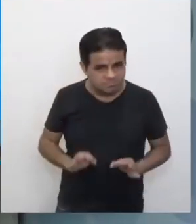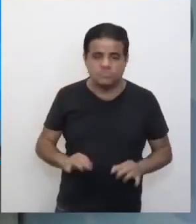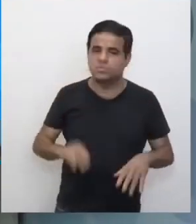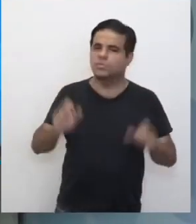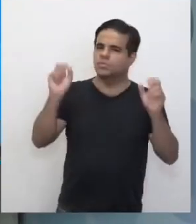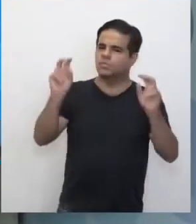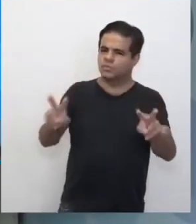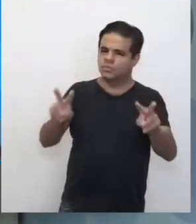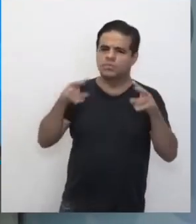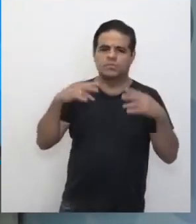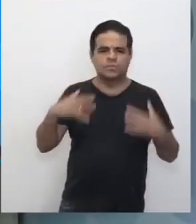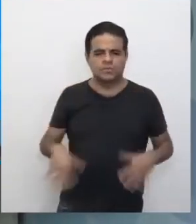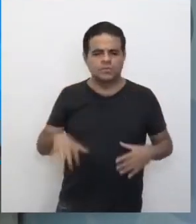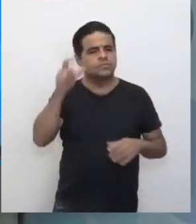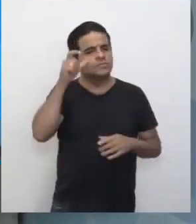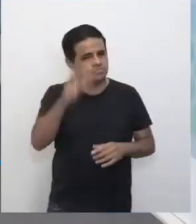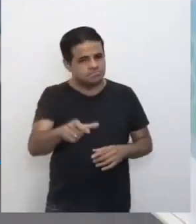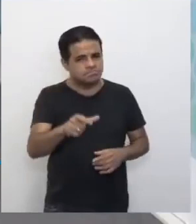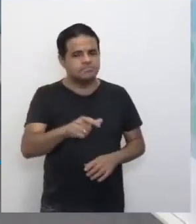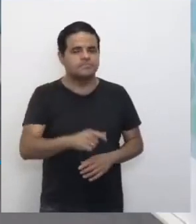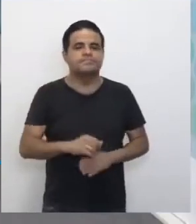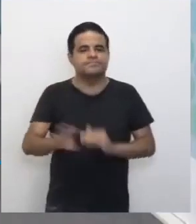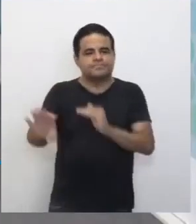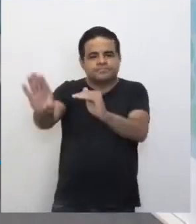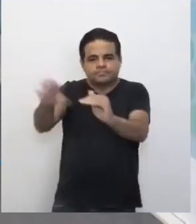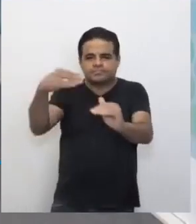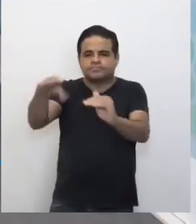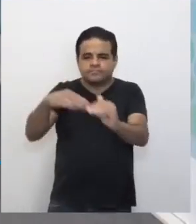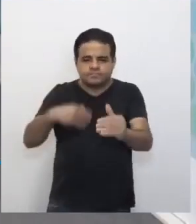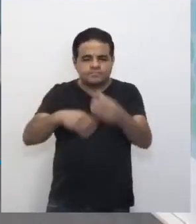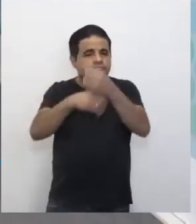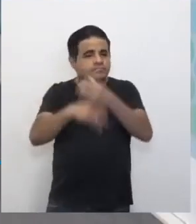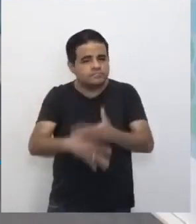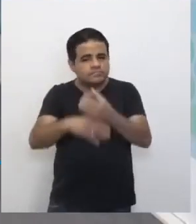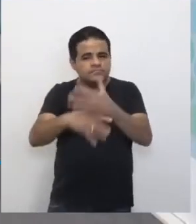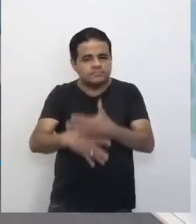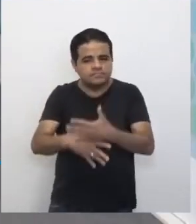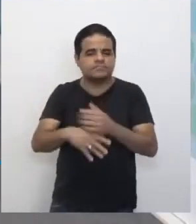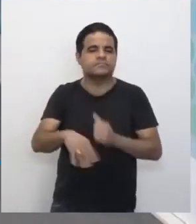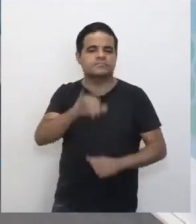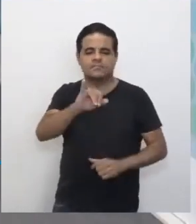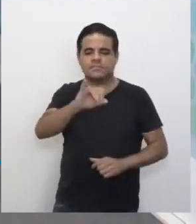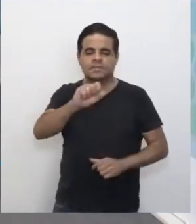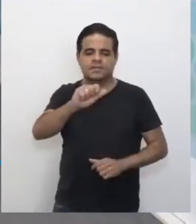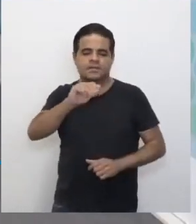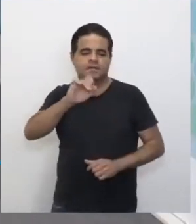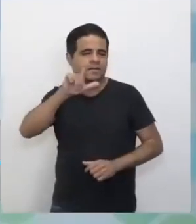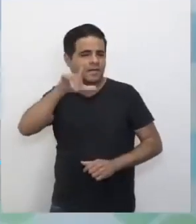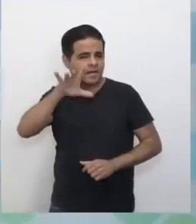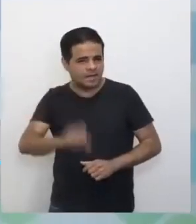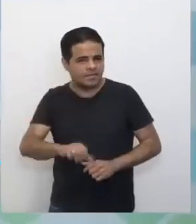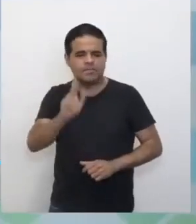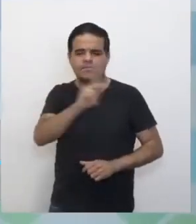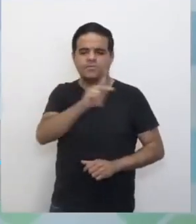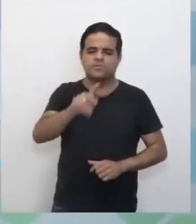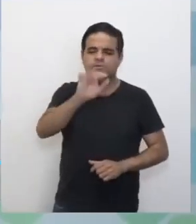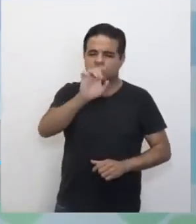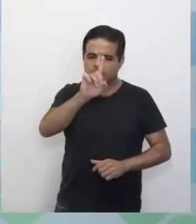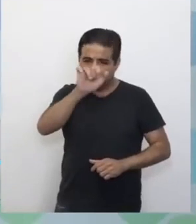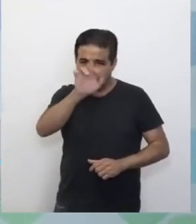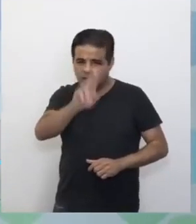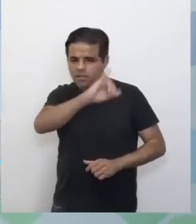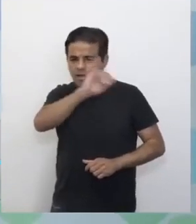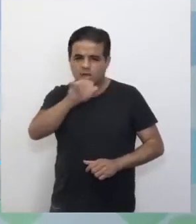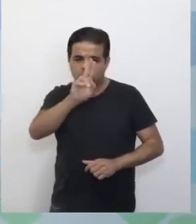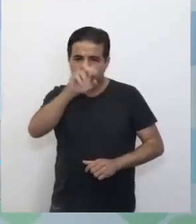só que interessante. Estão mandando alguma coisa? Ou... Sim, ó, chegou a resposta aqui da aluna Isabelle, do Pro Éder Júnior, acho que é assim. Ela